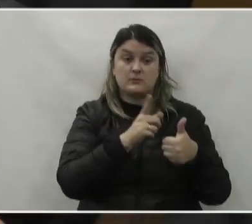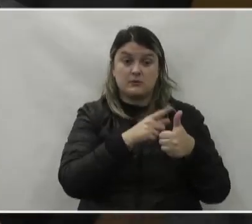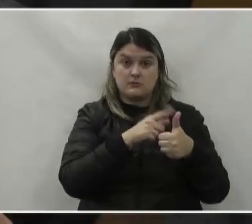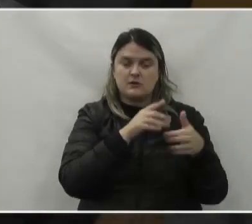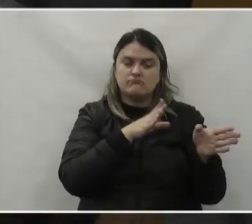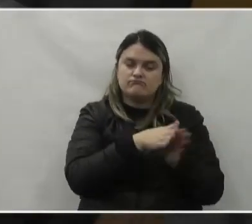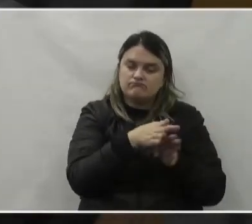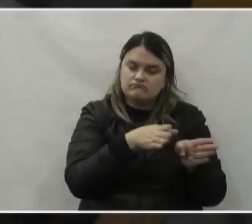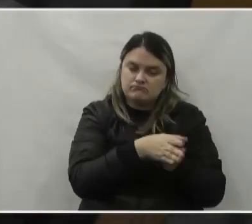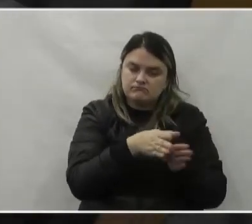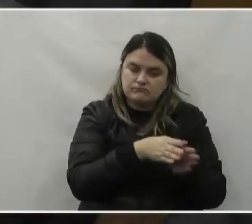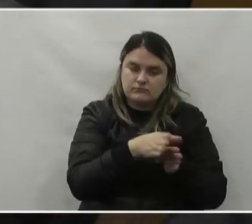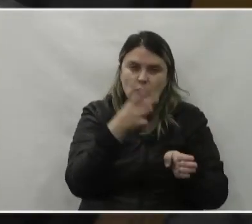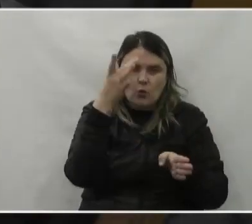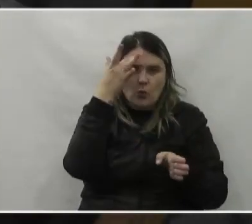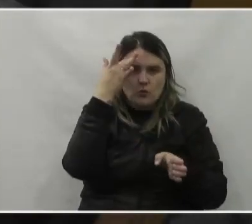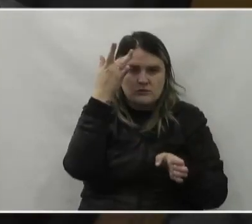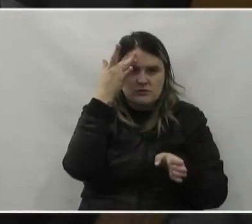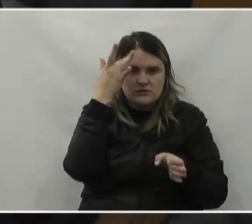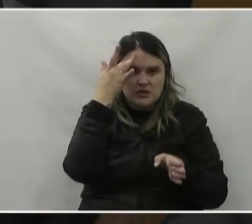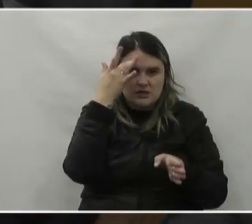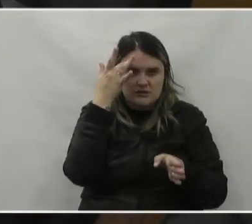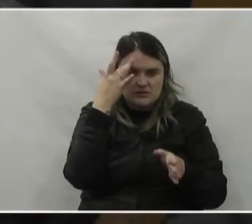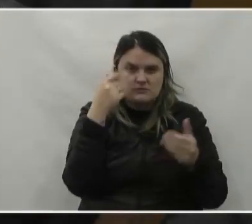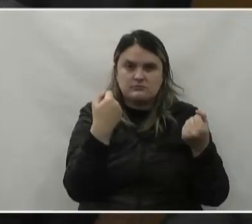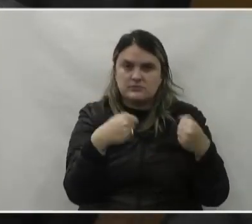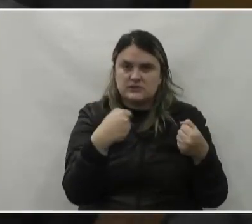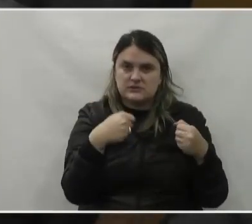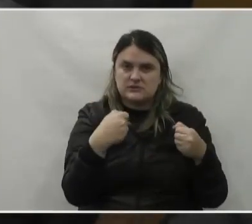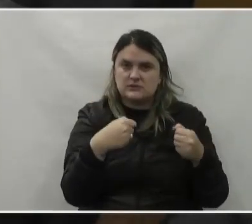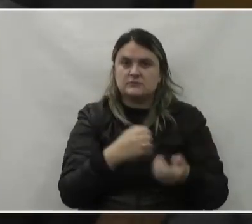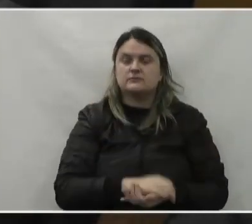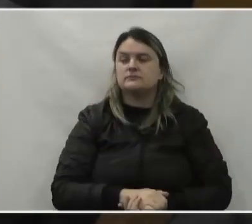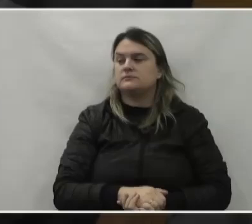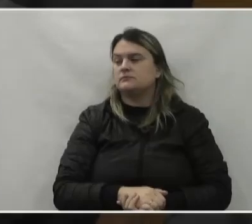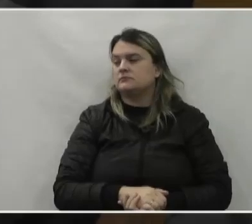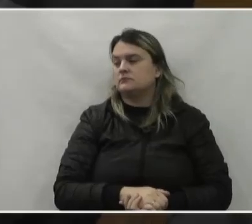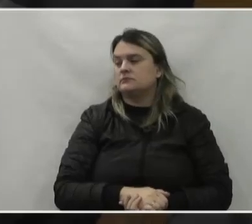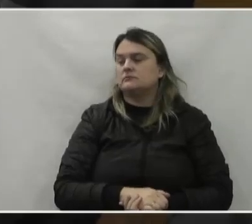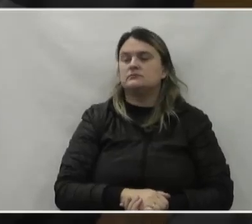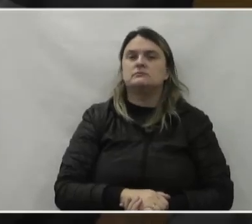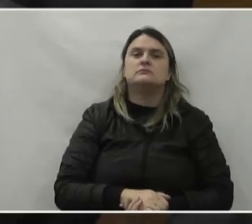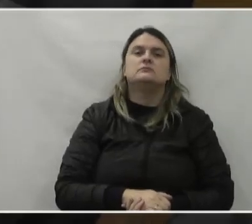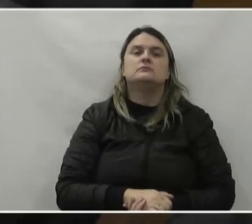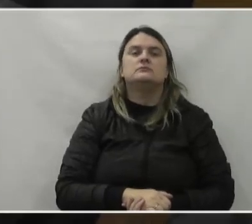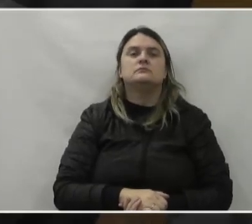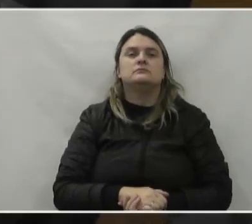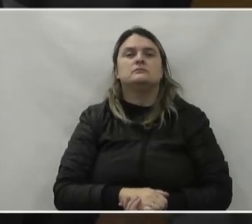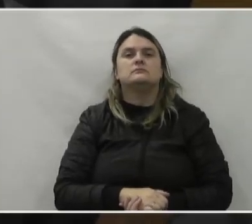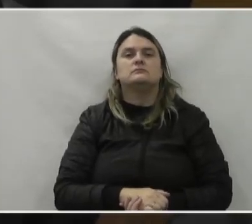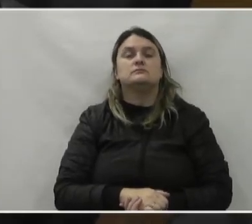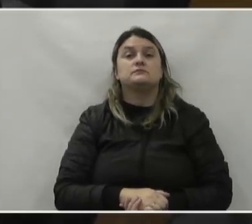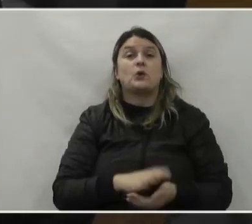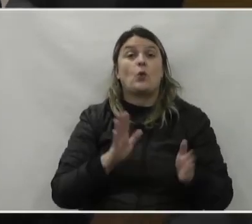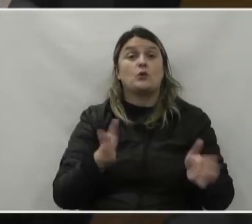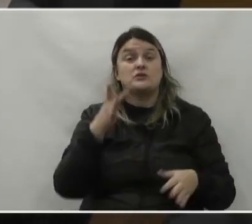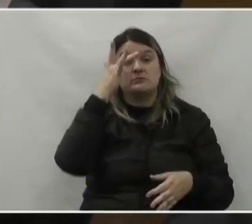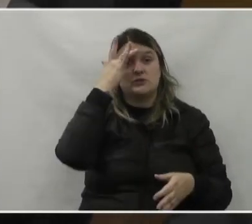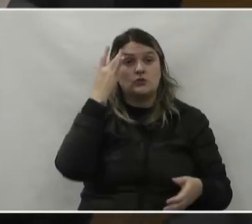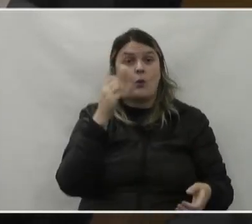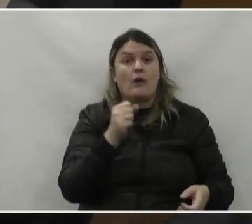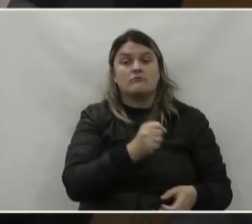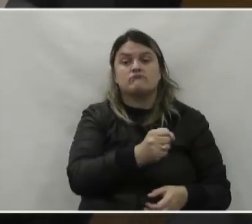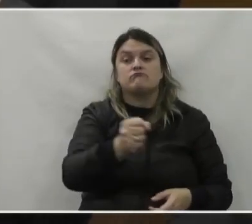meio da conscientização dos alunos, que todo mundo hoje entra no seu veículo e puxa o cinto de